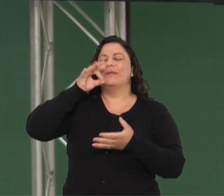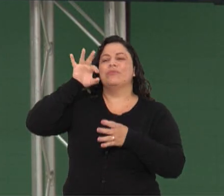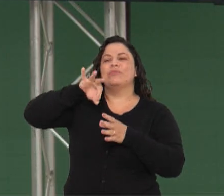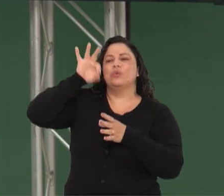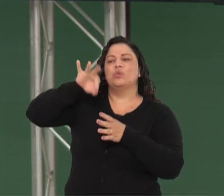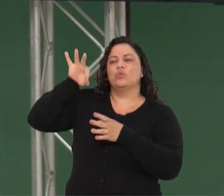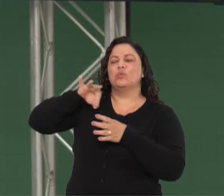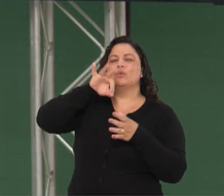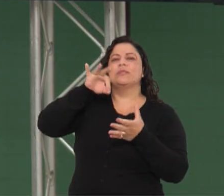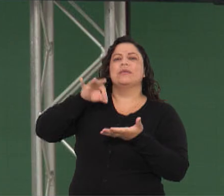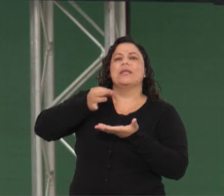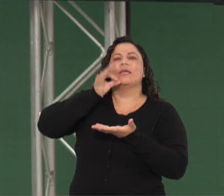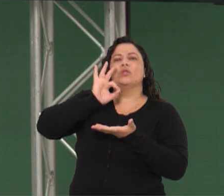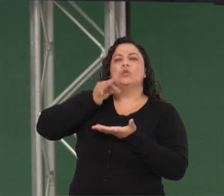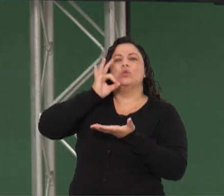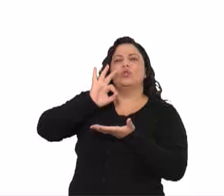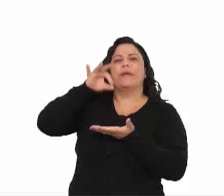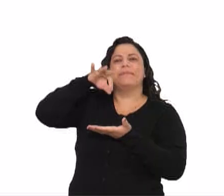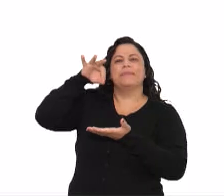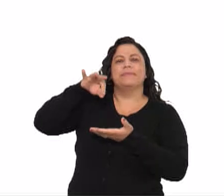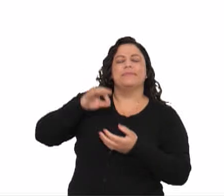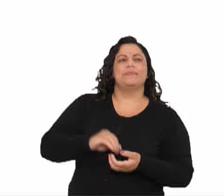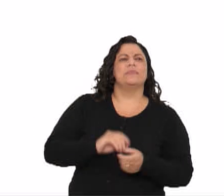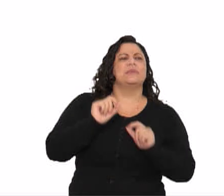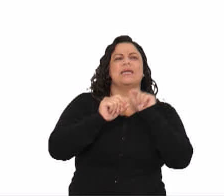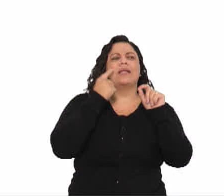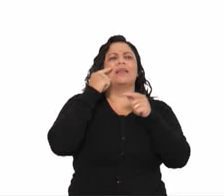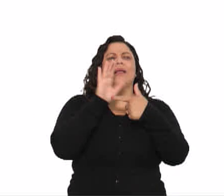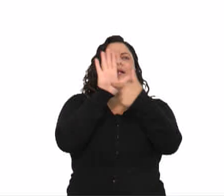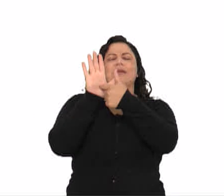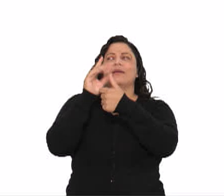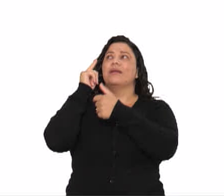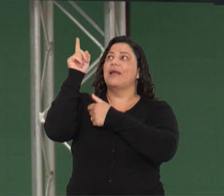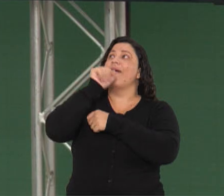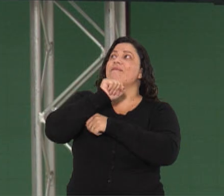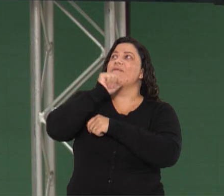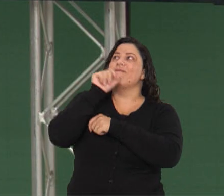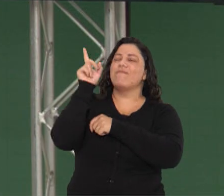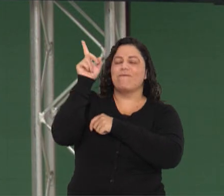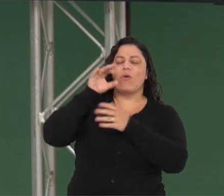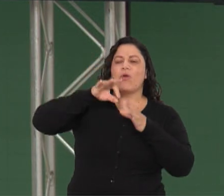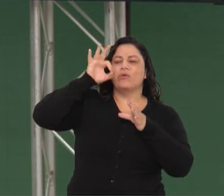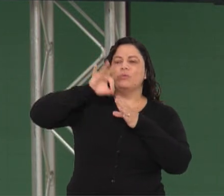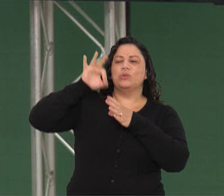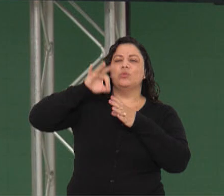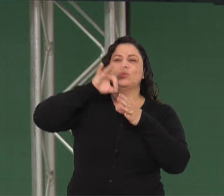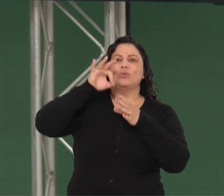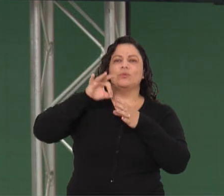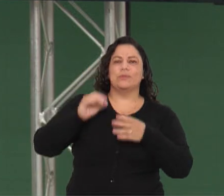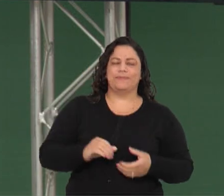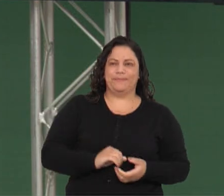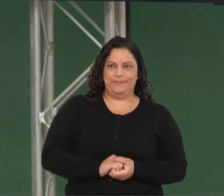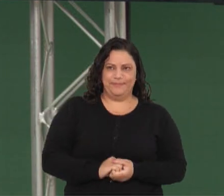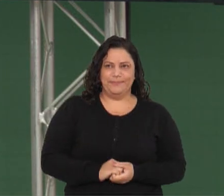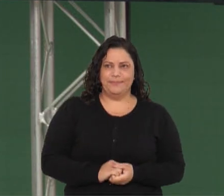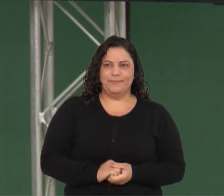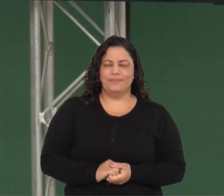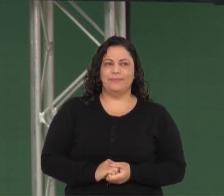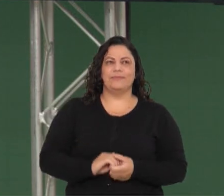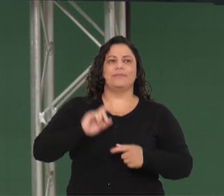a Edith drinking tea na imagem? Aqui, né? My grandmother. Aqui temos uma vozinha, uma senhora, tomando o chá.